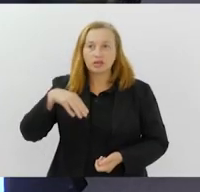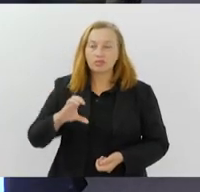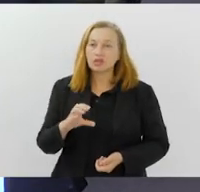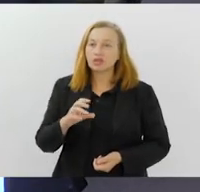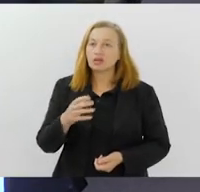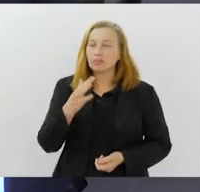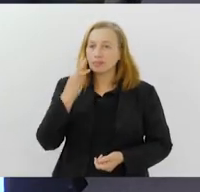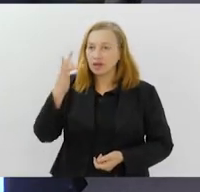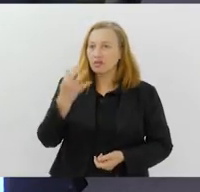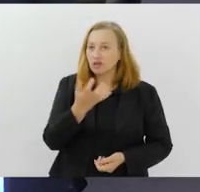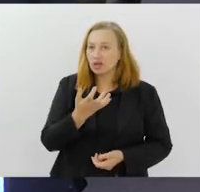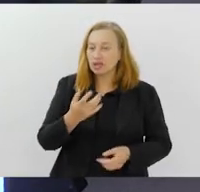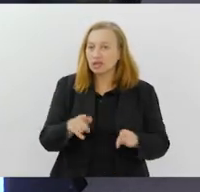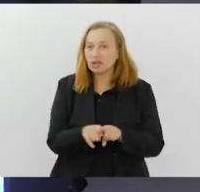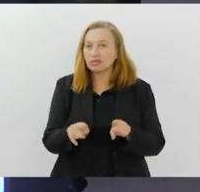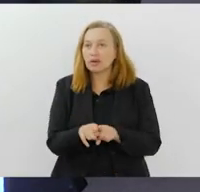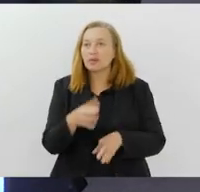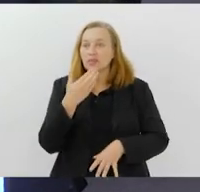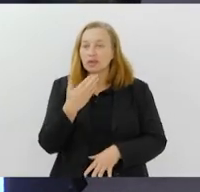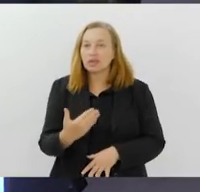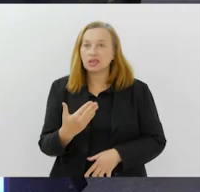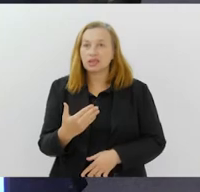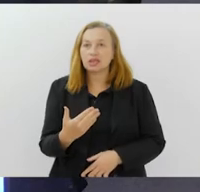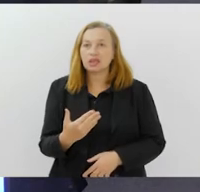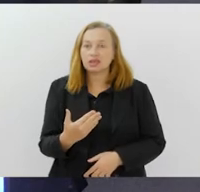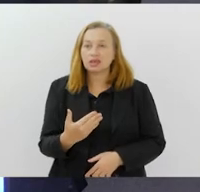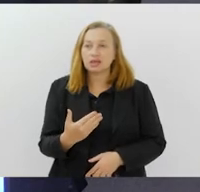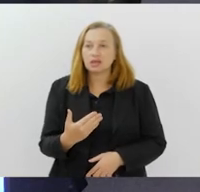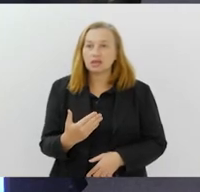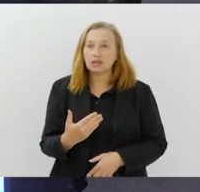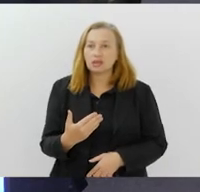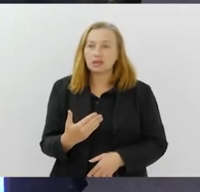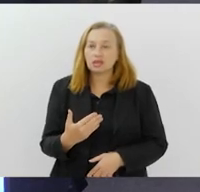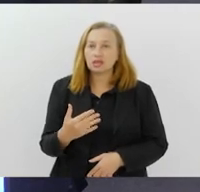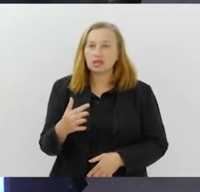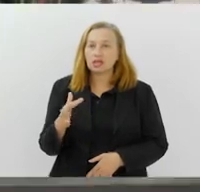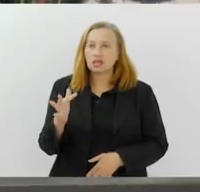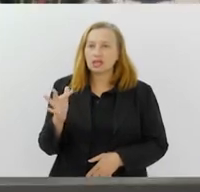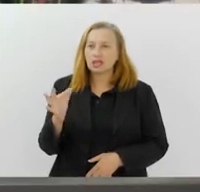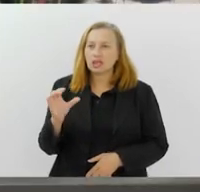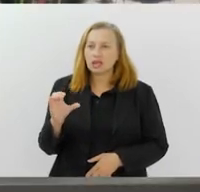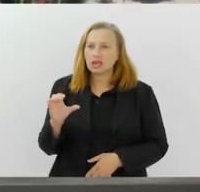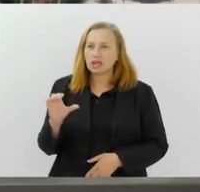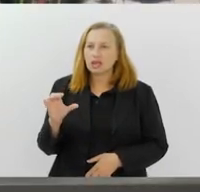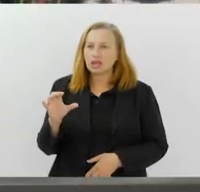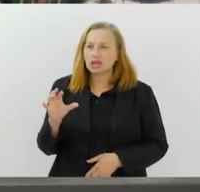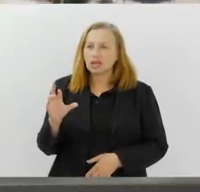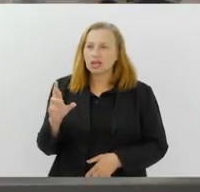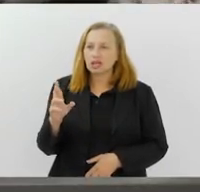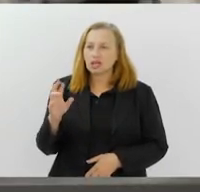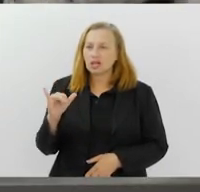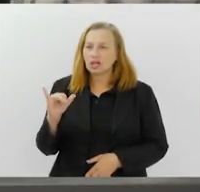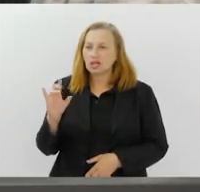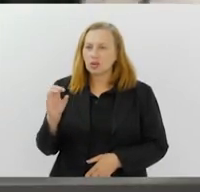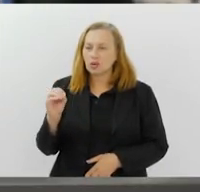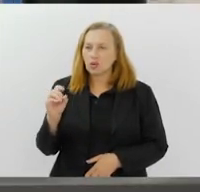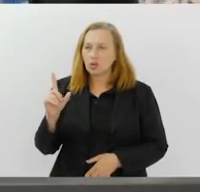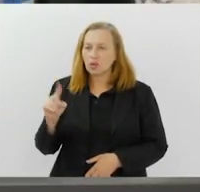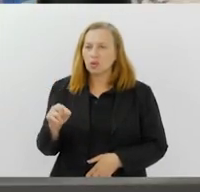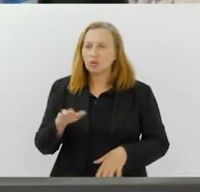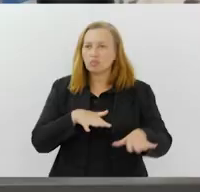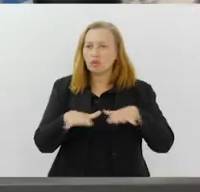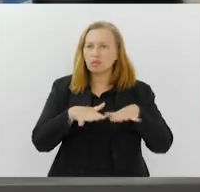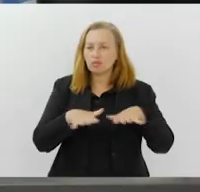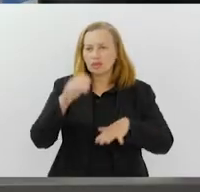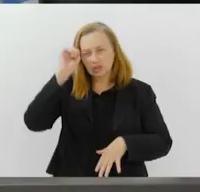queria também é pedir para que o nosso griô aqui vivo uma pessoa que constrói o movimento negro